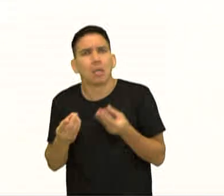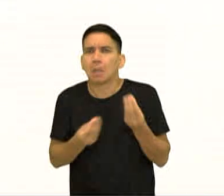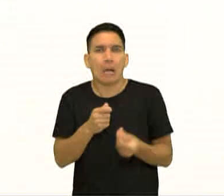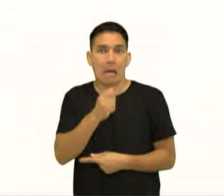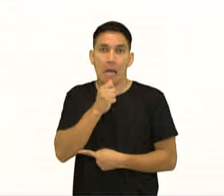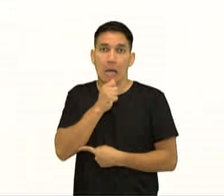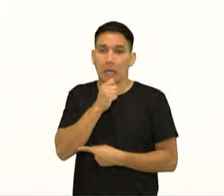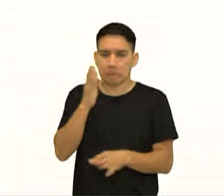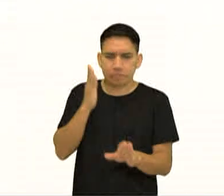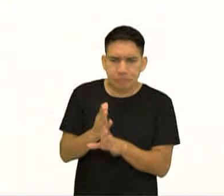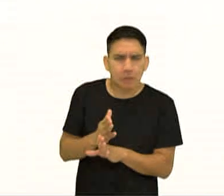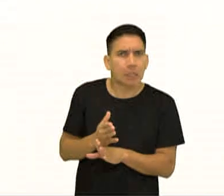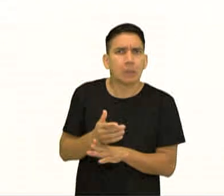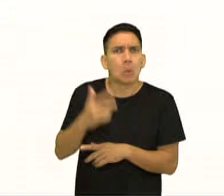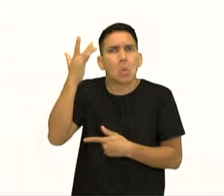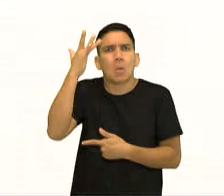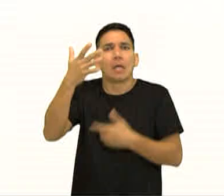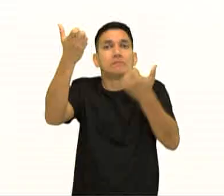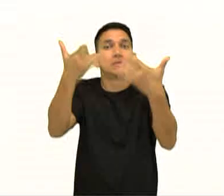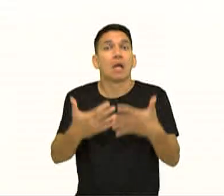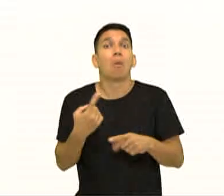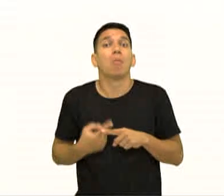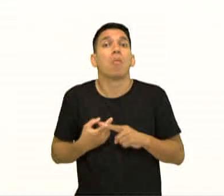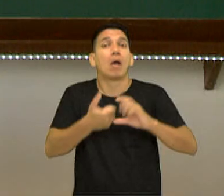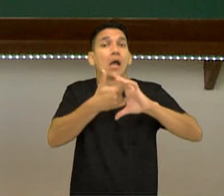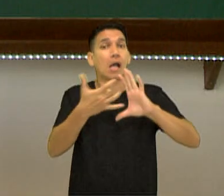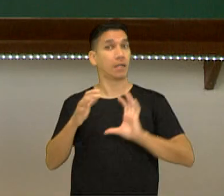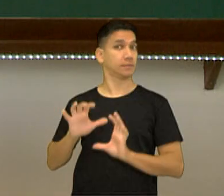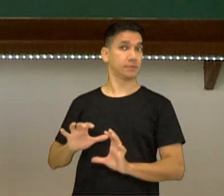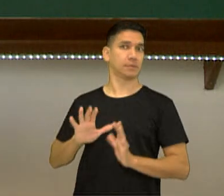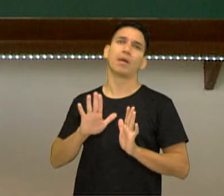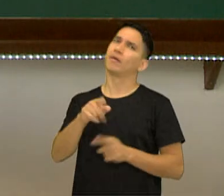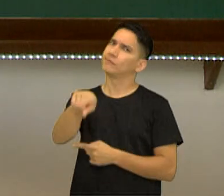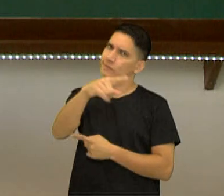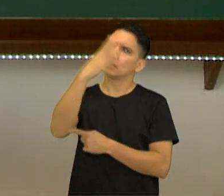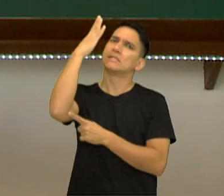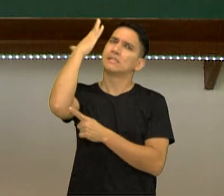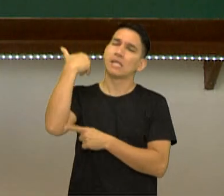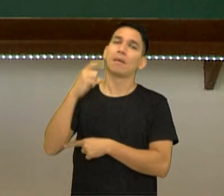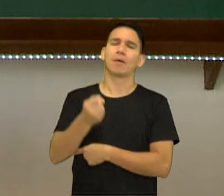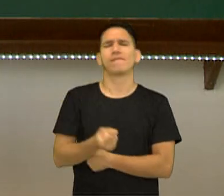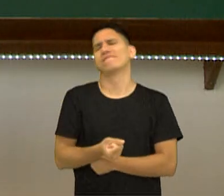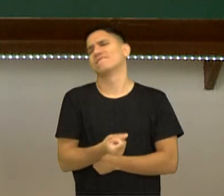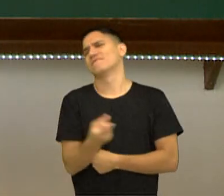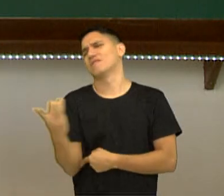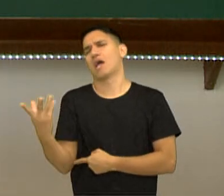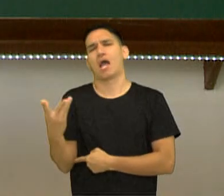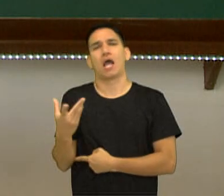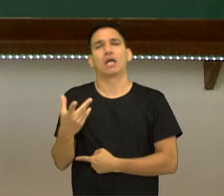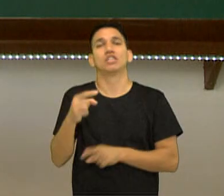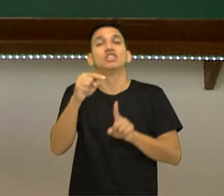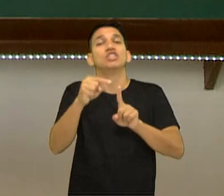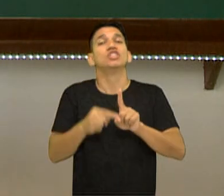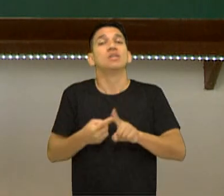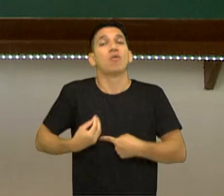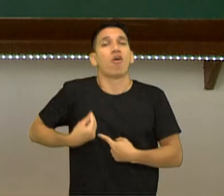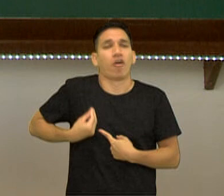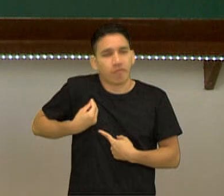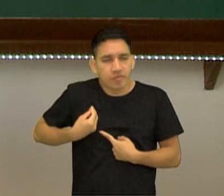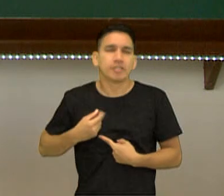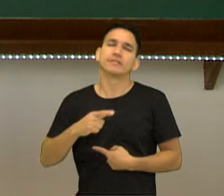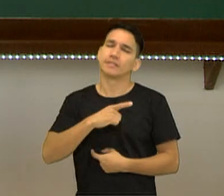descobriram o porquê dessas características. Então vocês já sabem que existem muitos seres vivos aí que apresentam esses processos